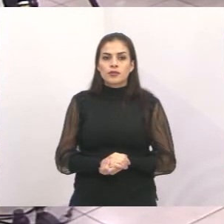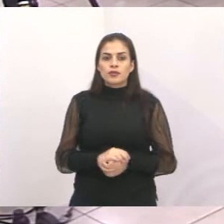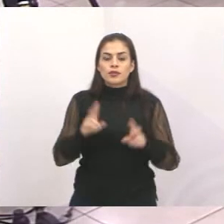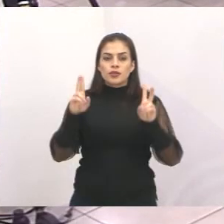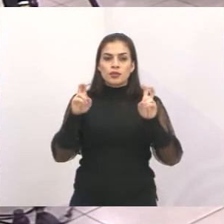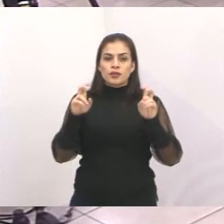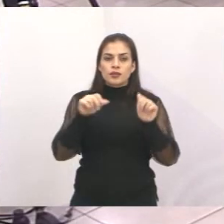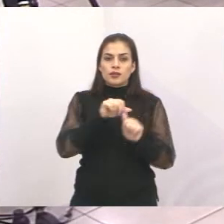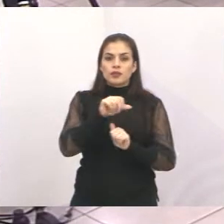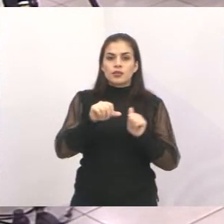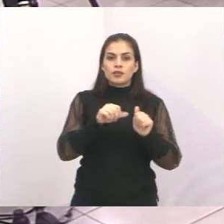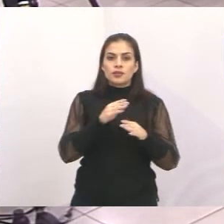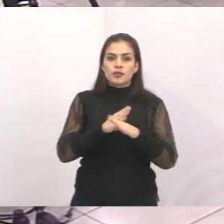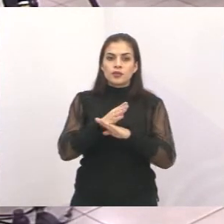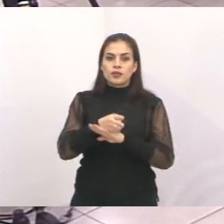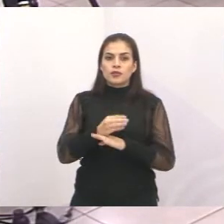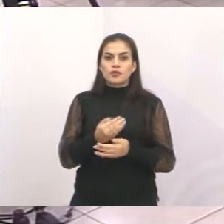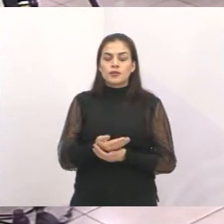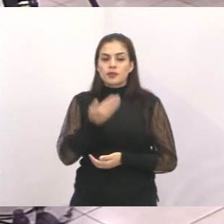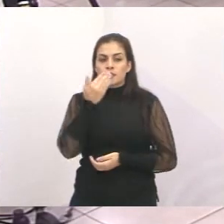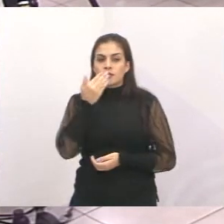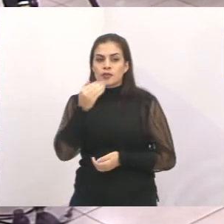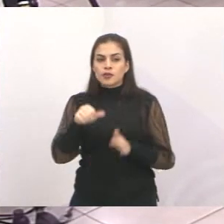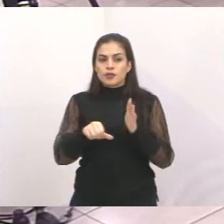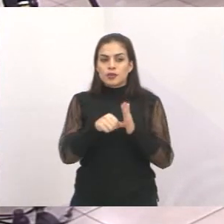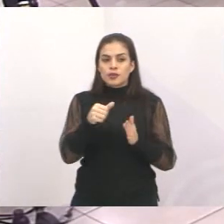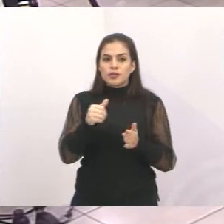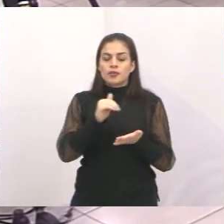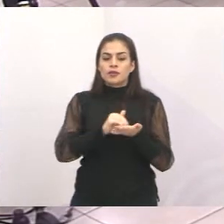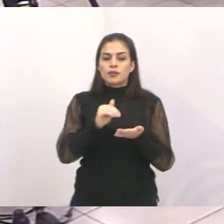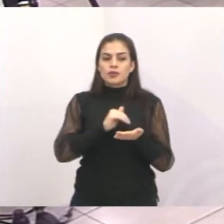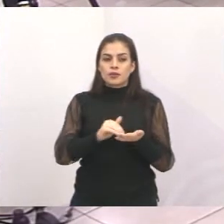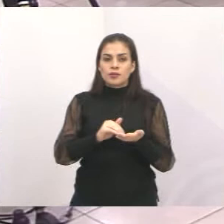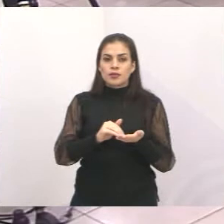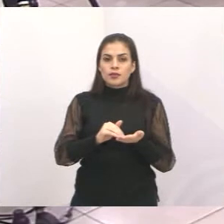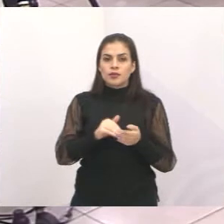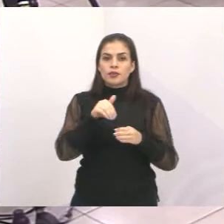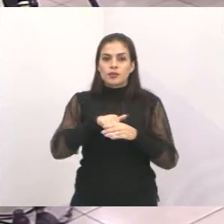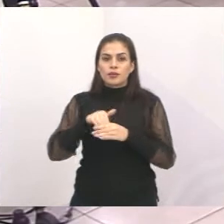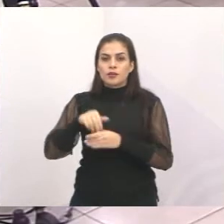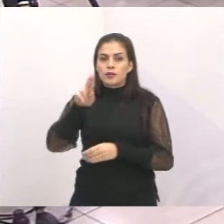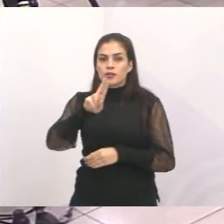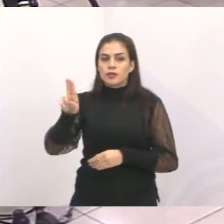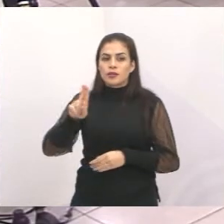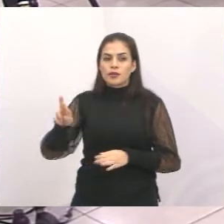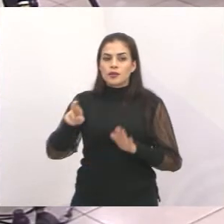modificativa aprovada. Peço ao primeiro secretário que faça a votação nominal da forma regimental.